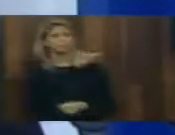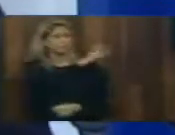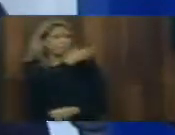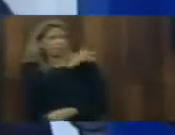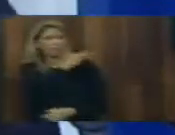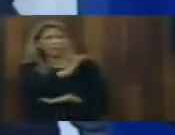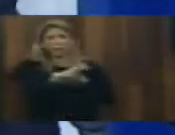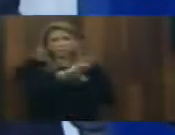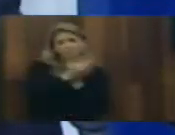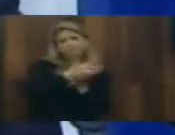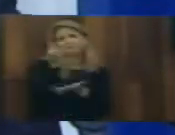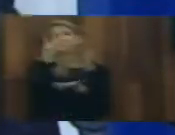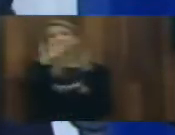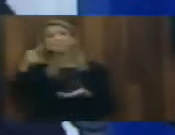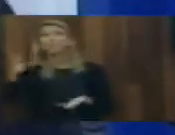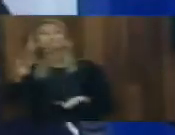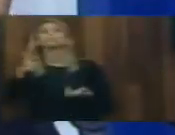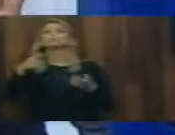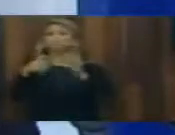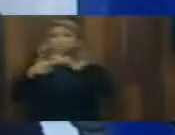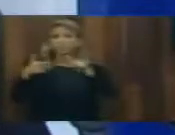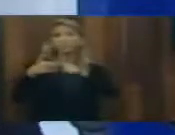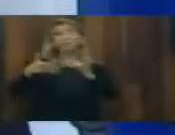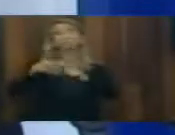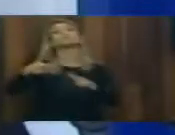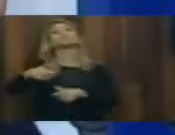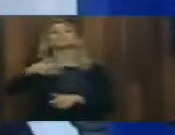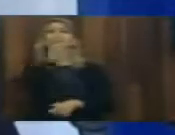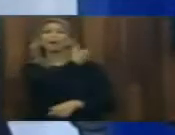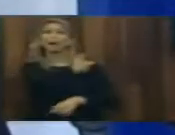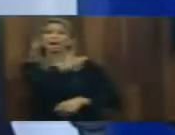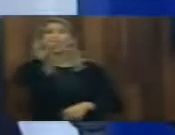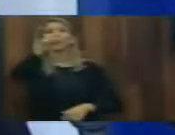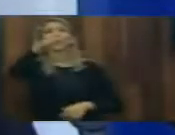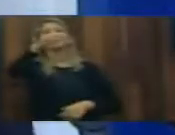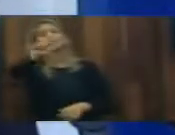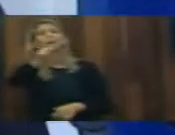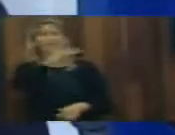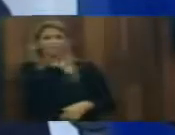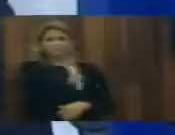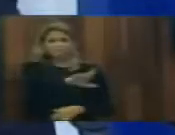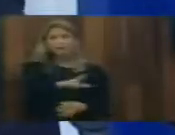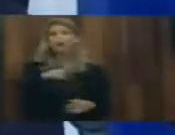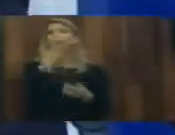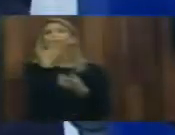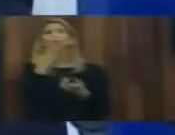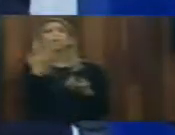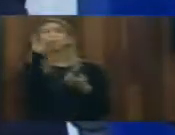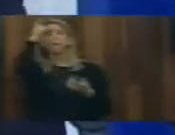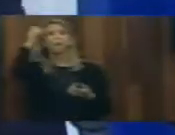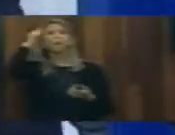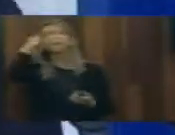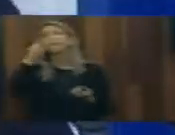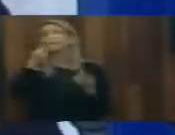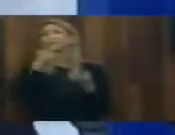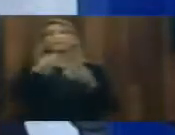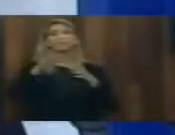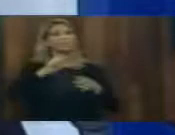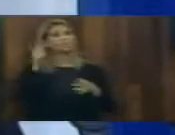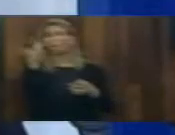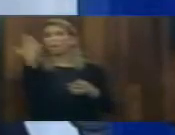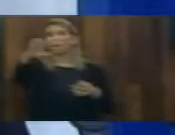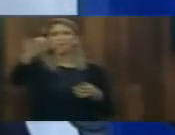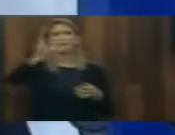preconceitos, que não temos preconceitos de raça, crédulo, cor, religião. Isso não faz parte do meu calendário e nem